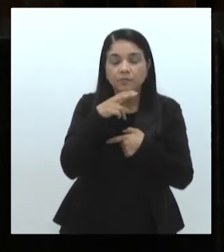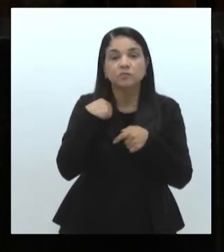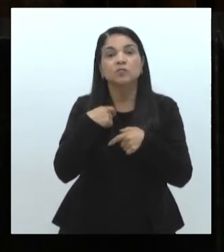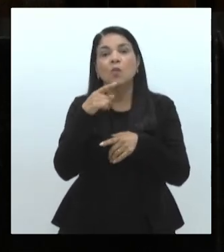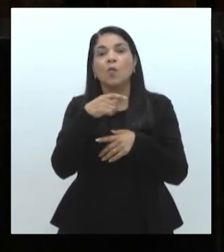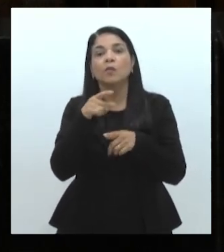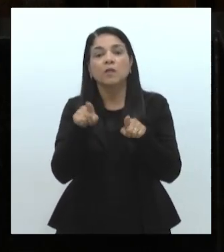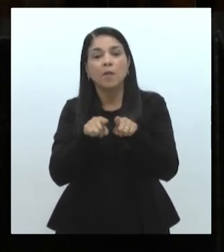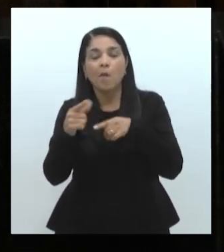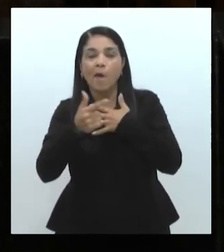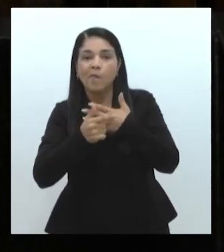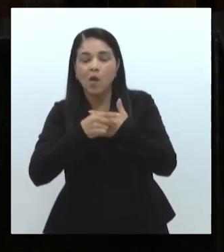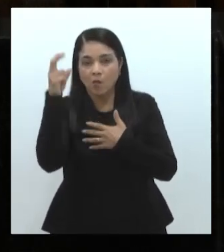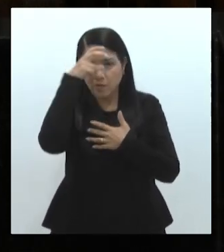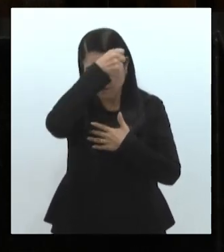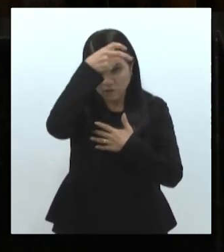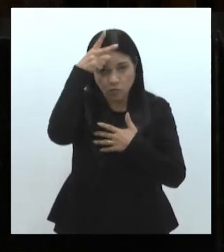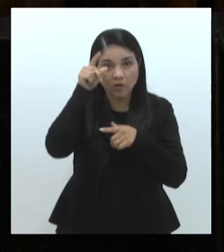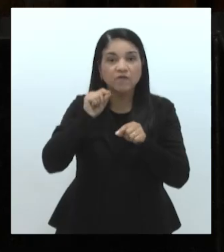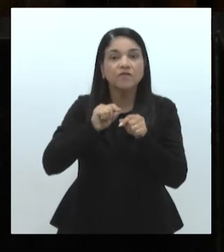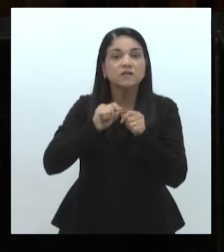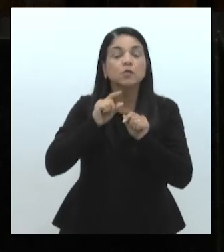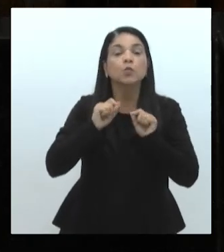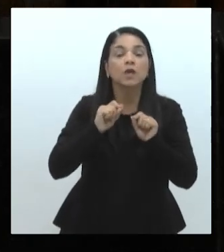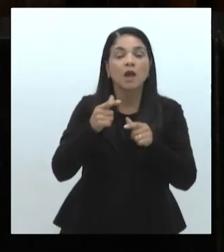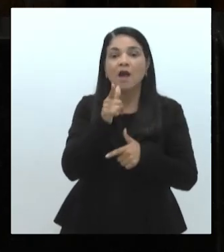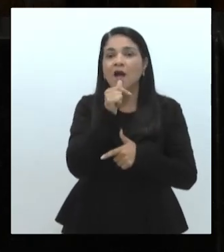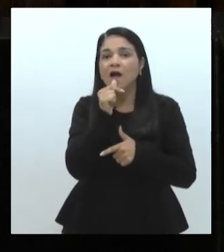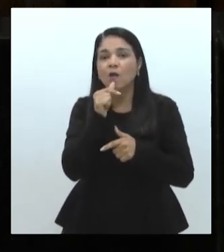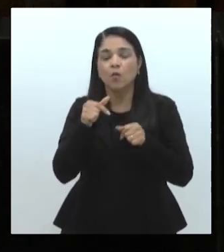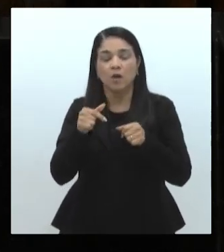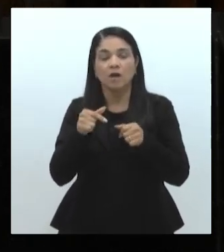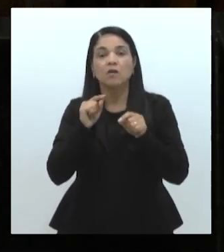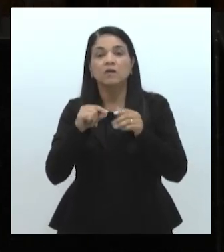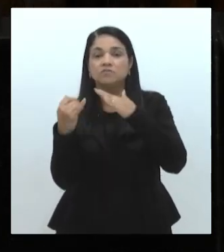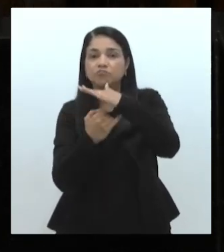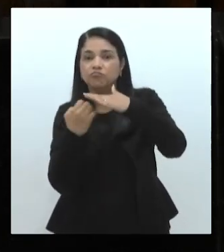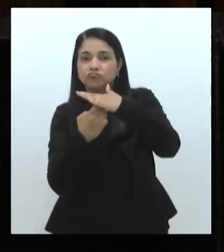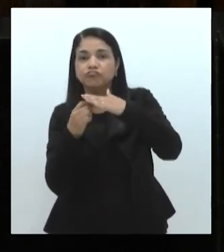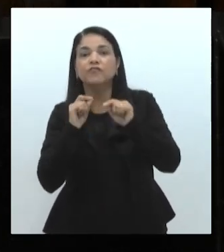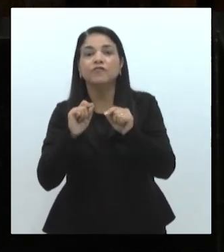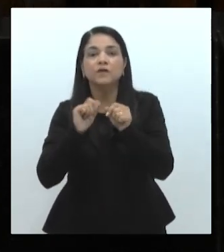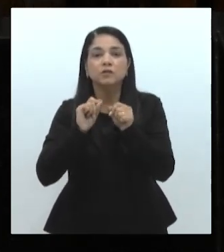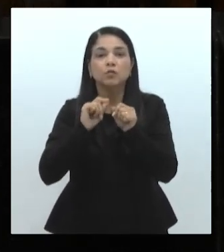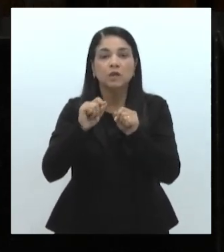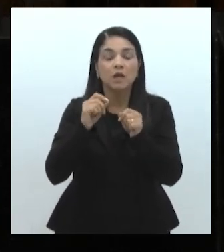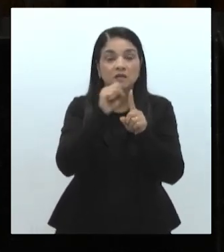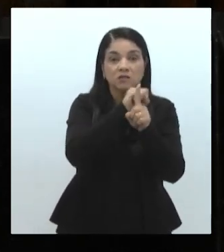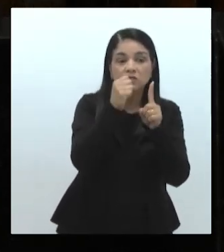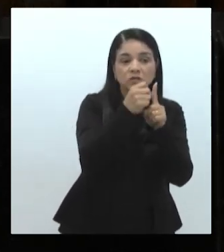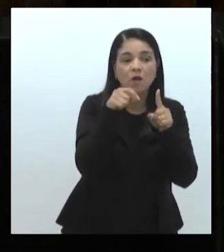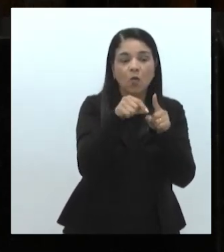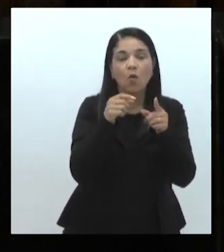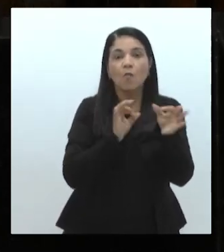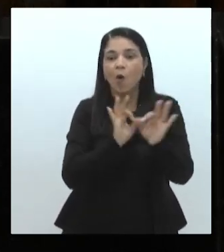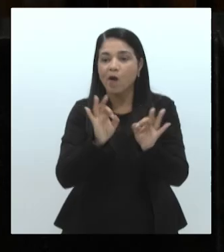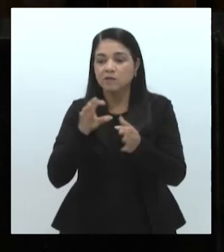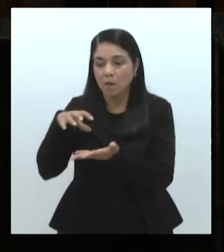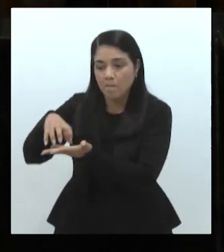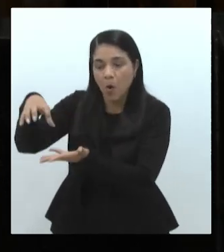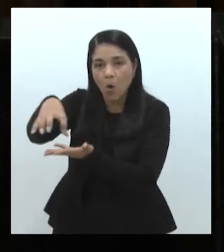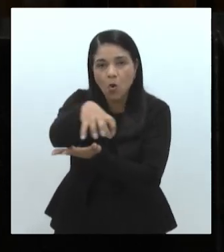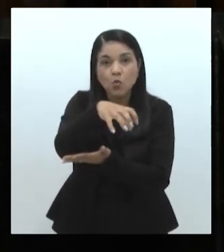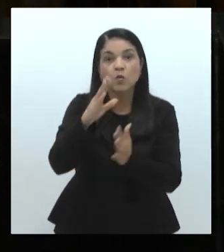nisso? A concessionária de água vai fazer o quê? As forças de segurança, a assistência social, como se organiza os pontos de apoio que geralmente são